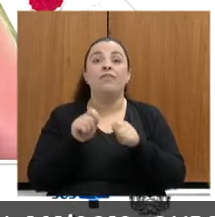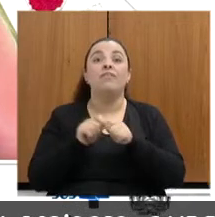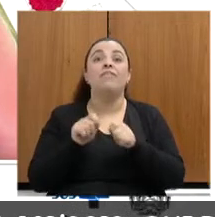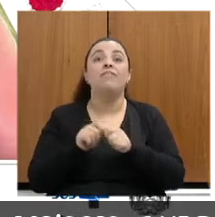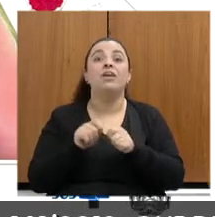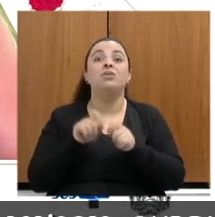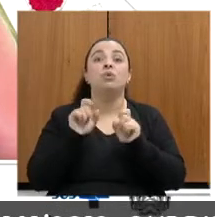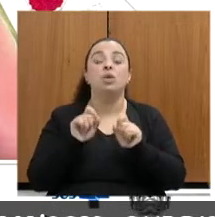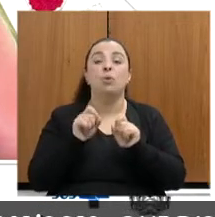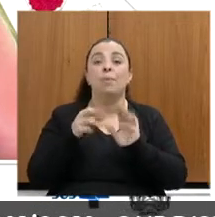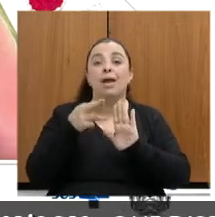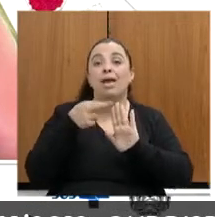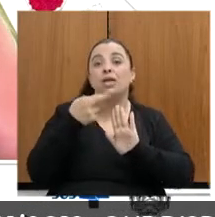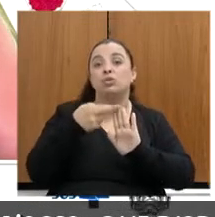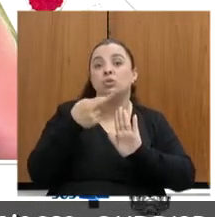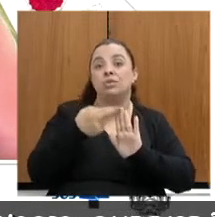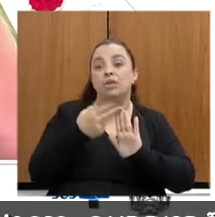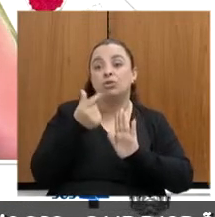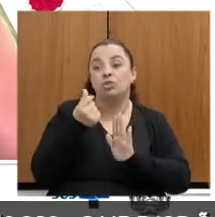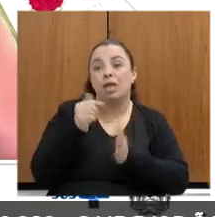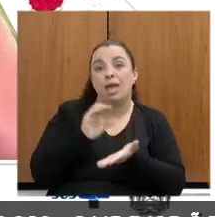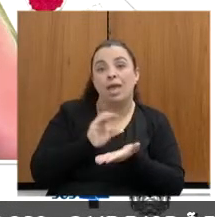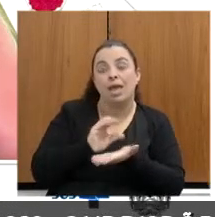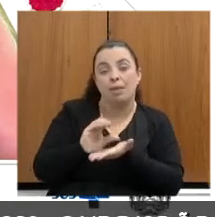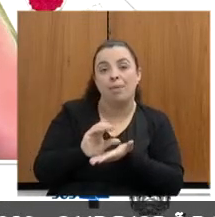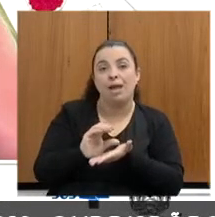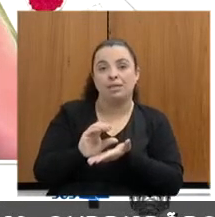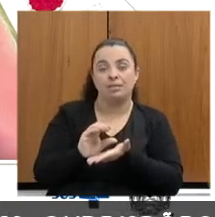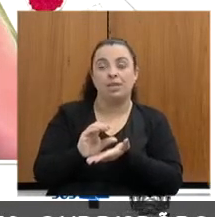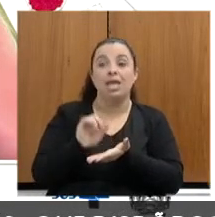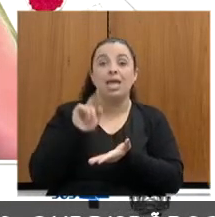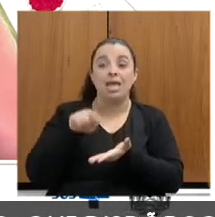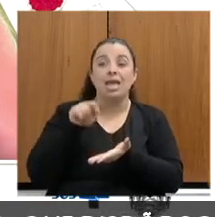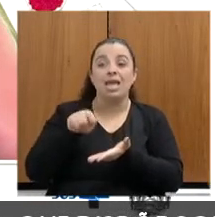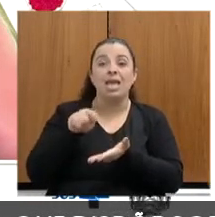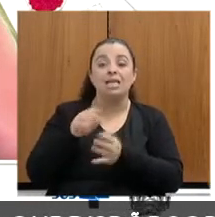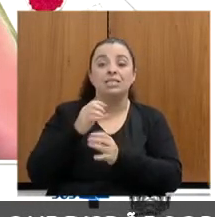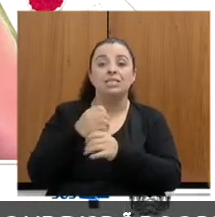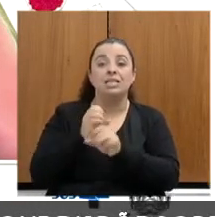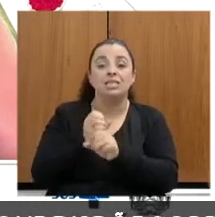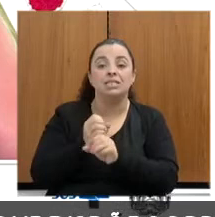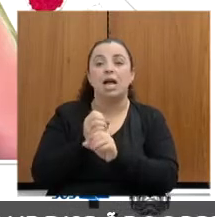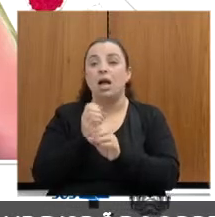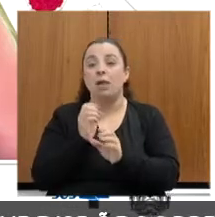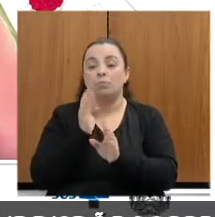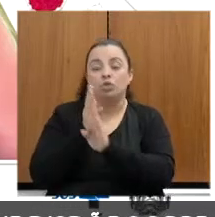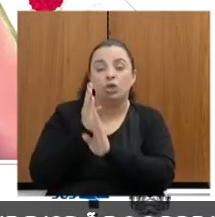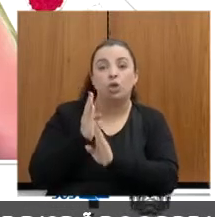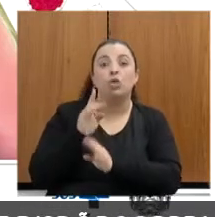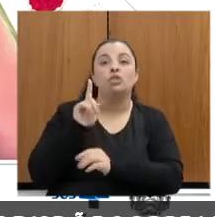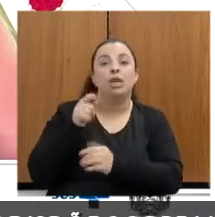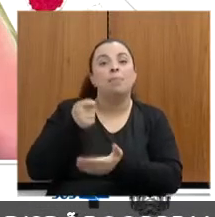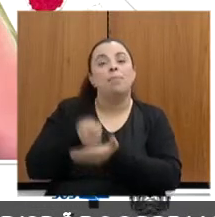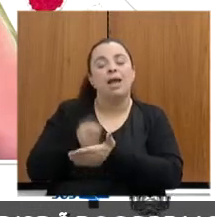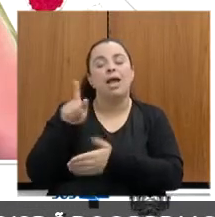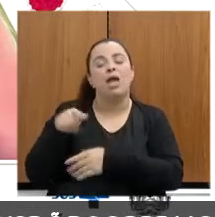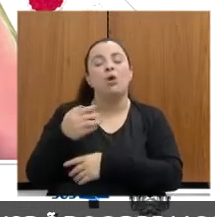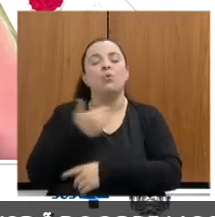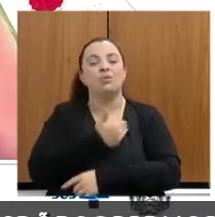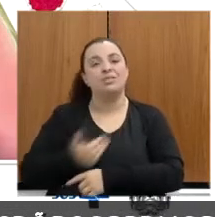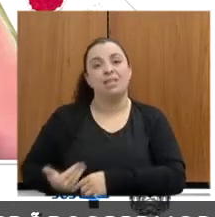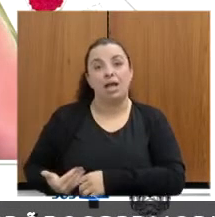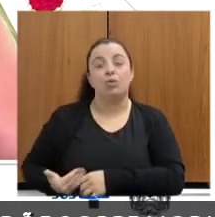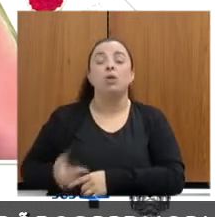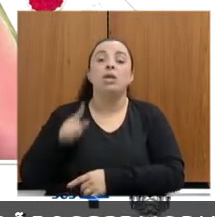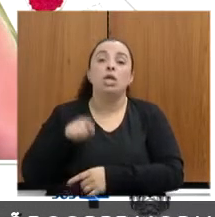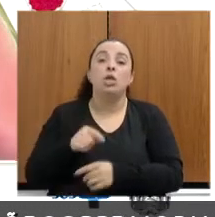uma resolução de repasse quem tá pagando Esses exames ao estado de Minas e UFMG que está realizando